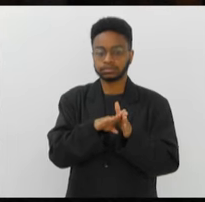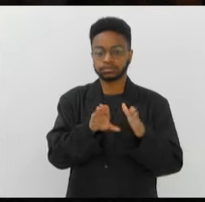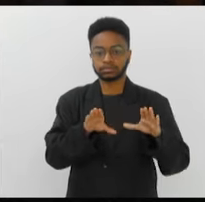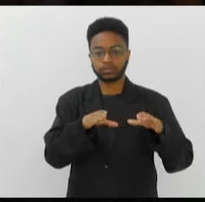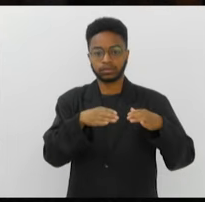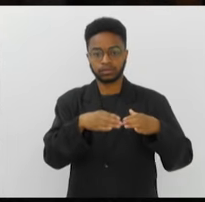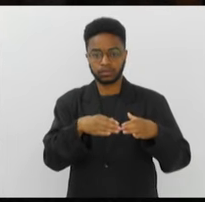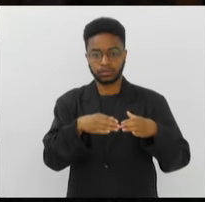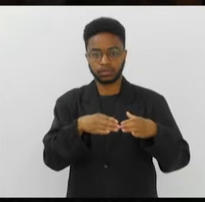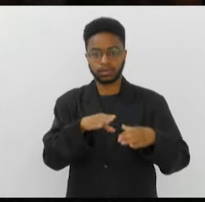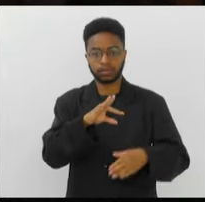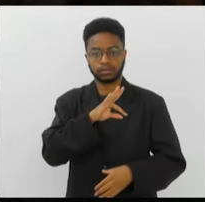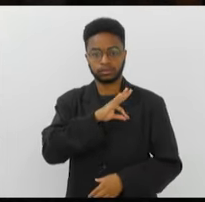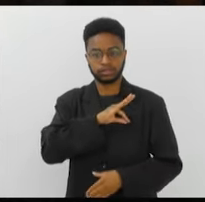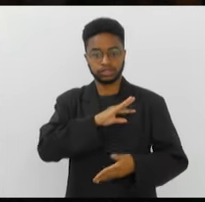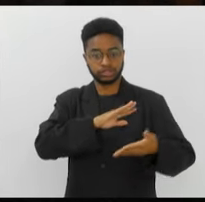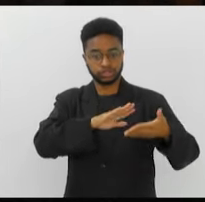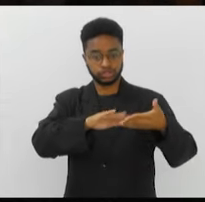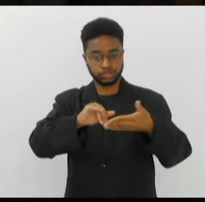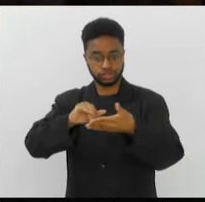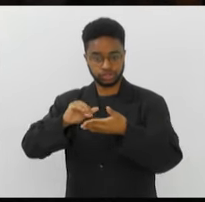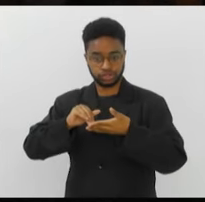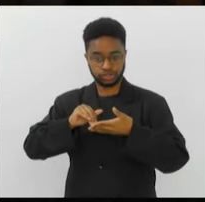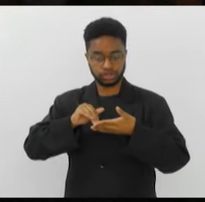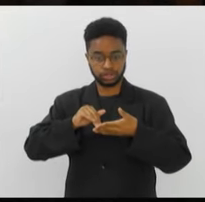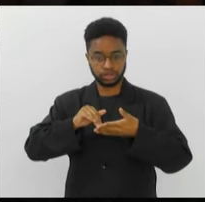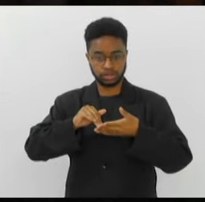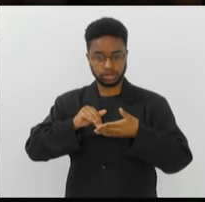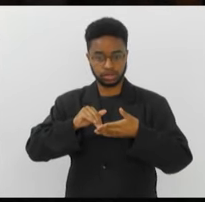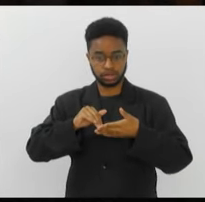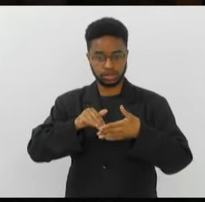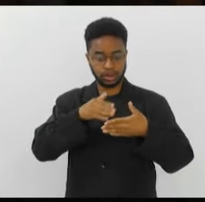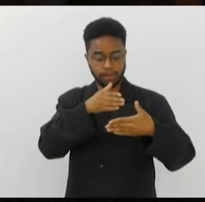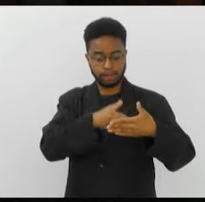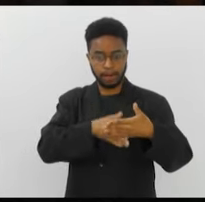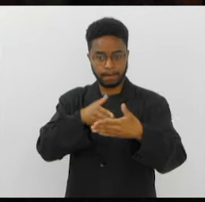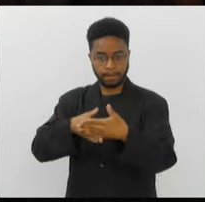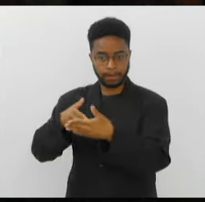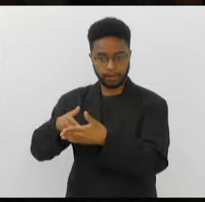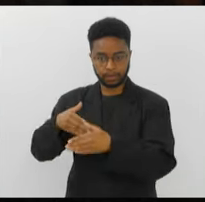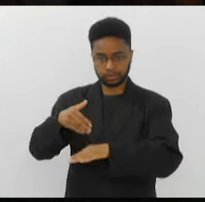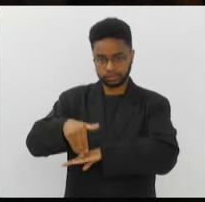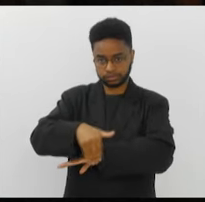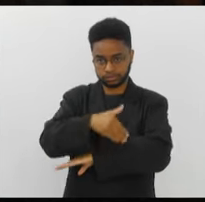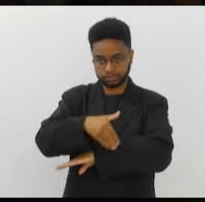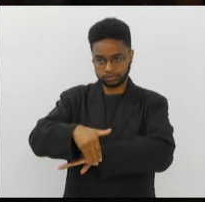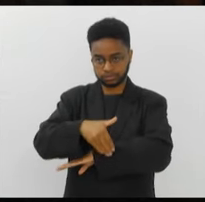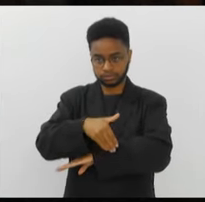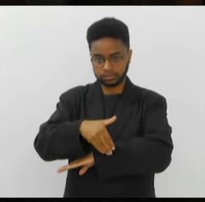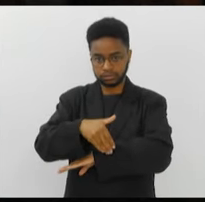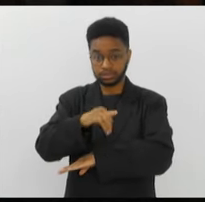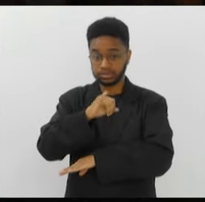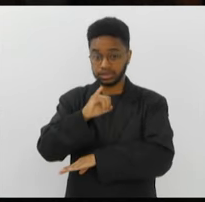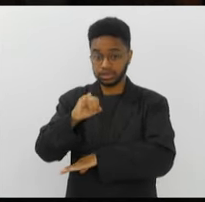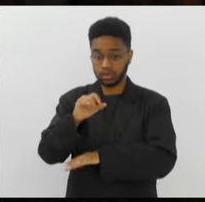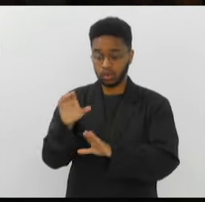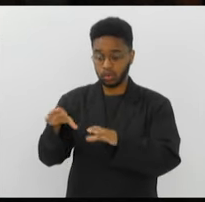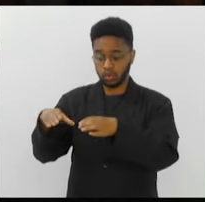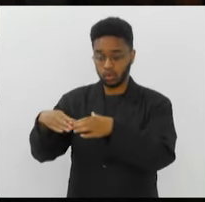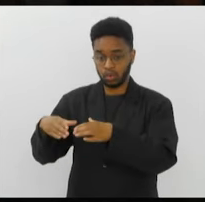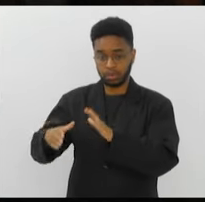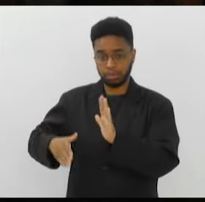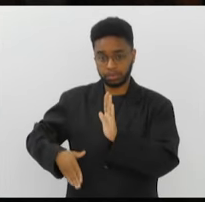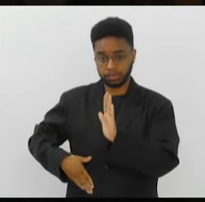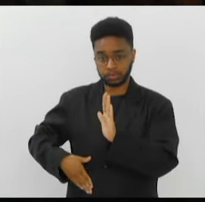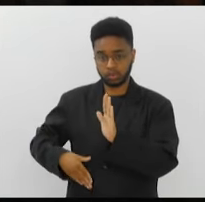força-tarefa e retirar as barricadas, se esse crime organizado